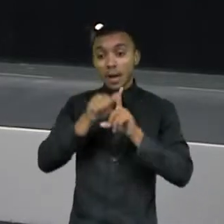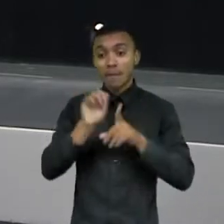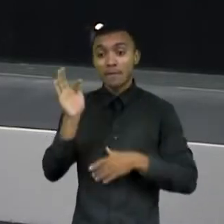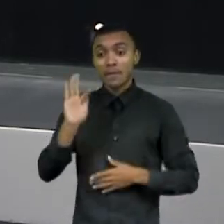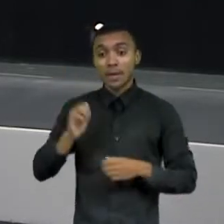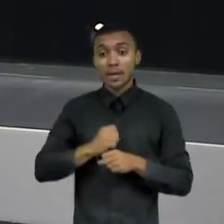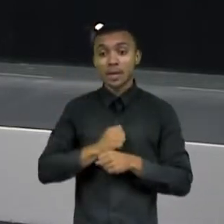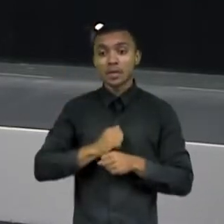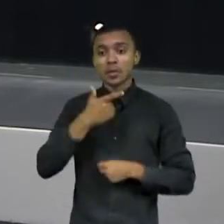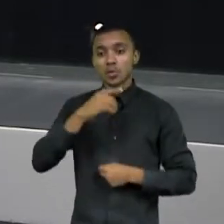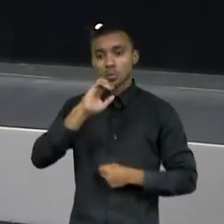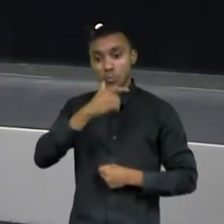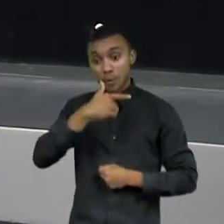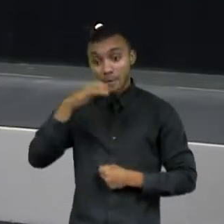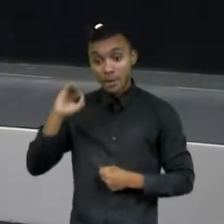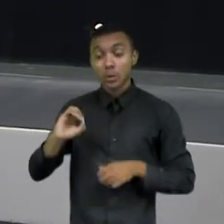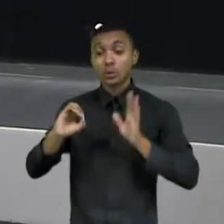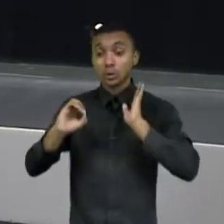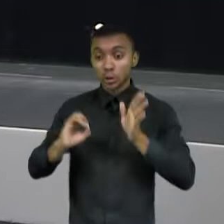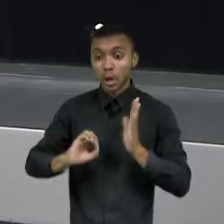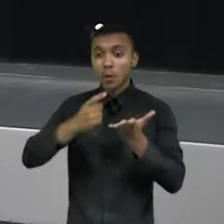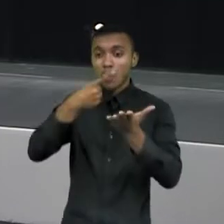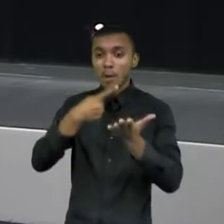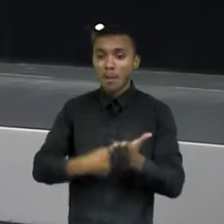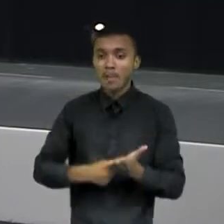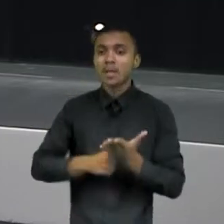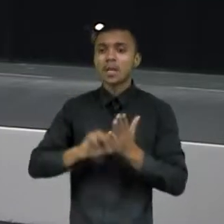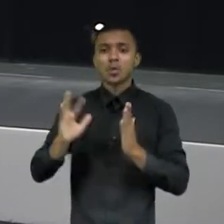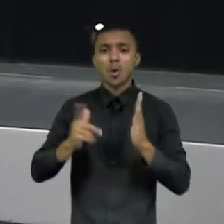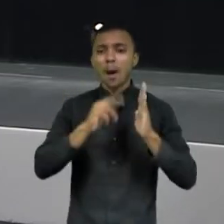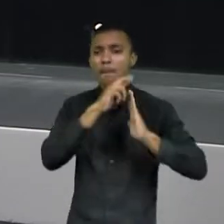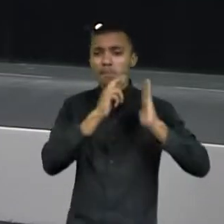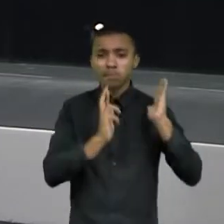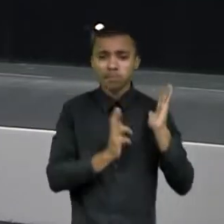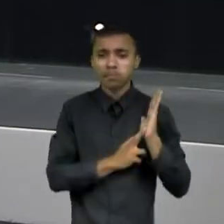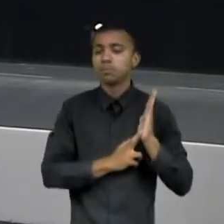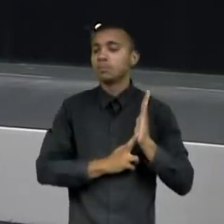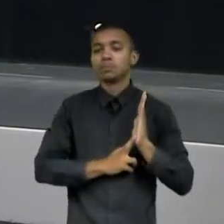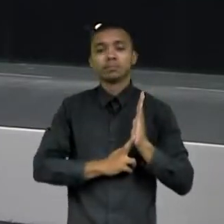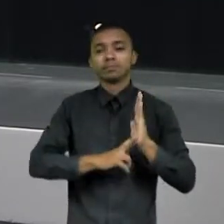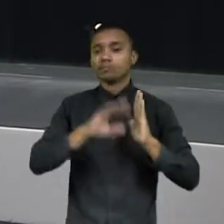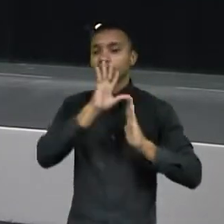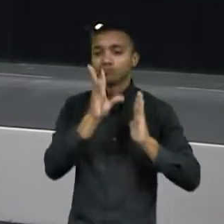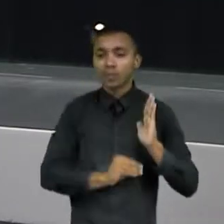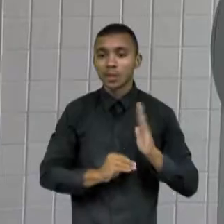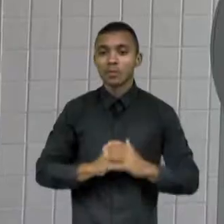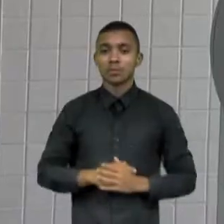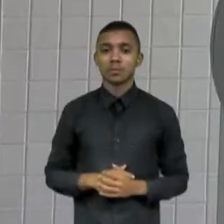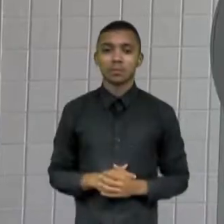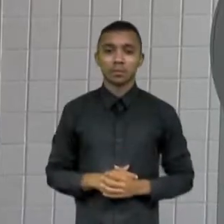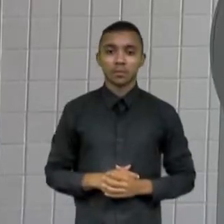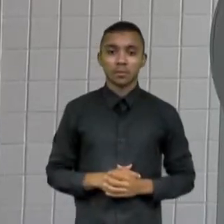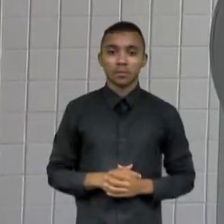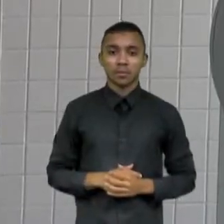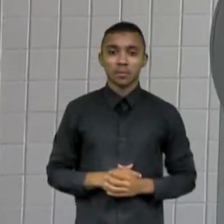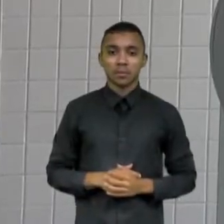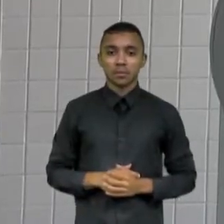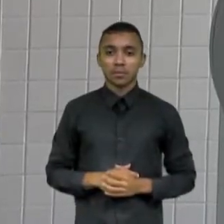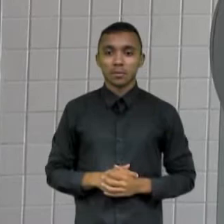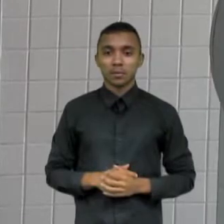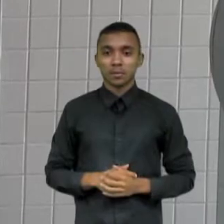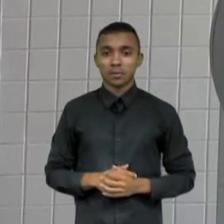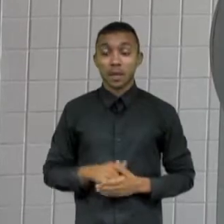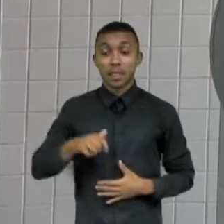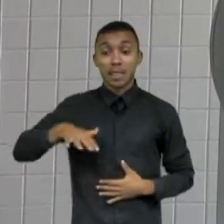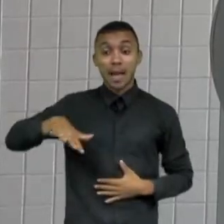2020. A decisão marca o fim de medidas impostas ainda no início da pandemia. Com o fim da emergência em